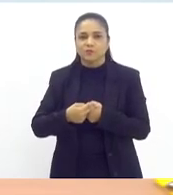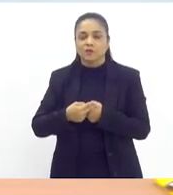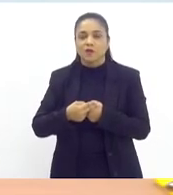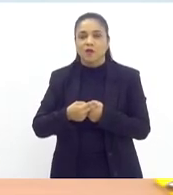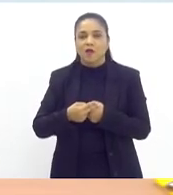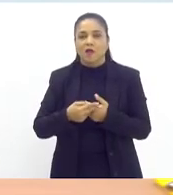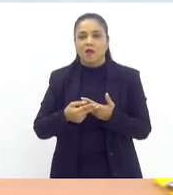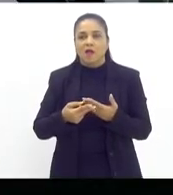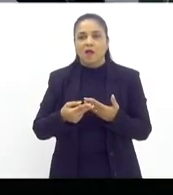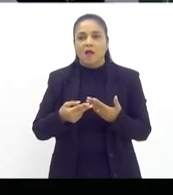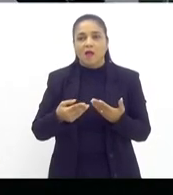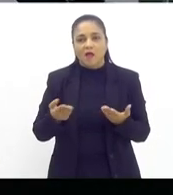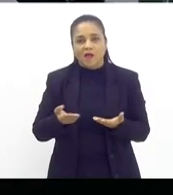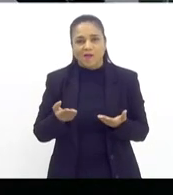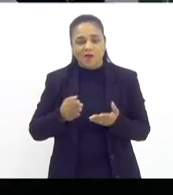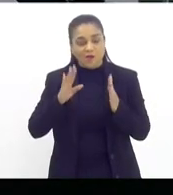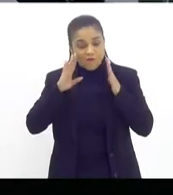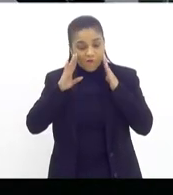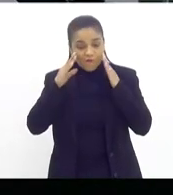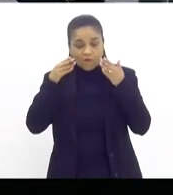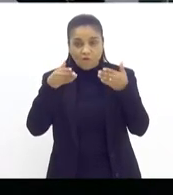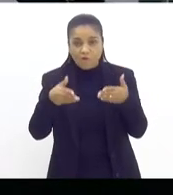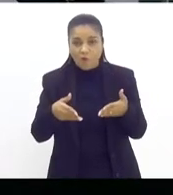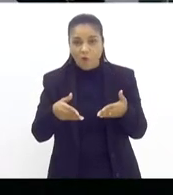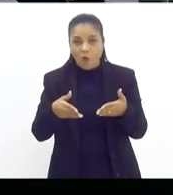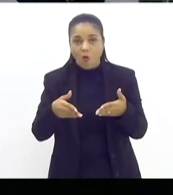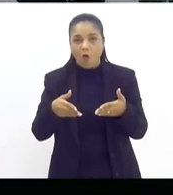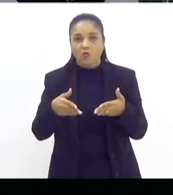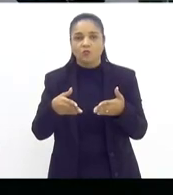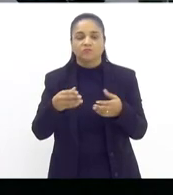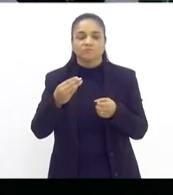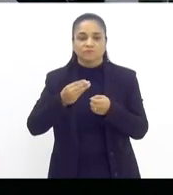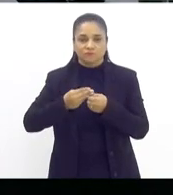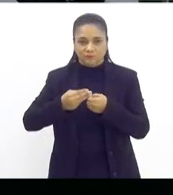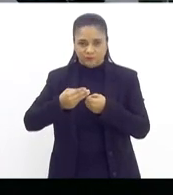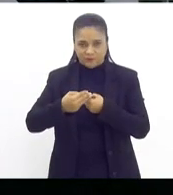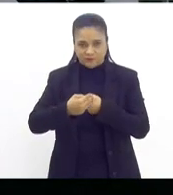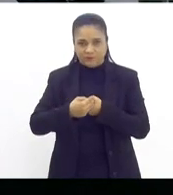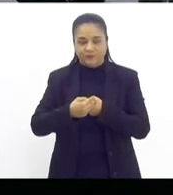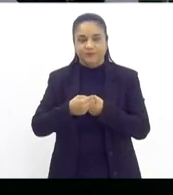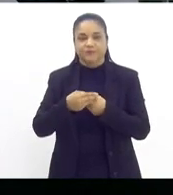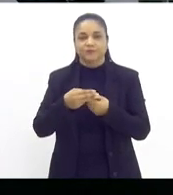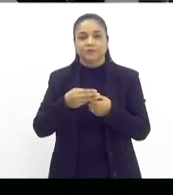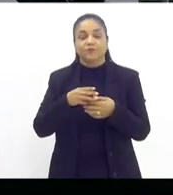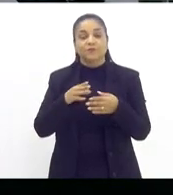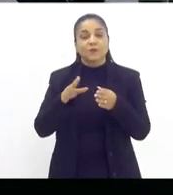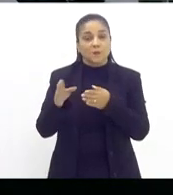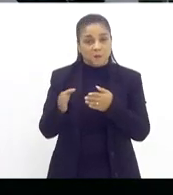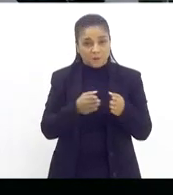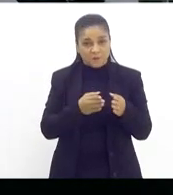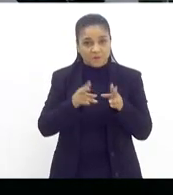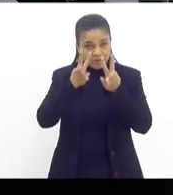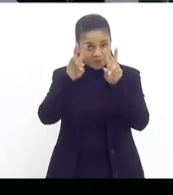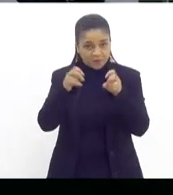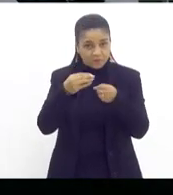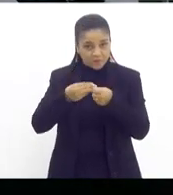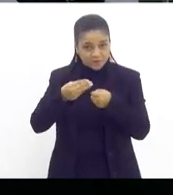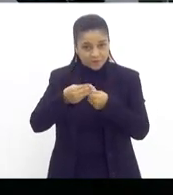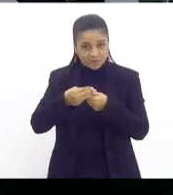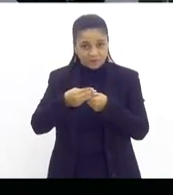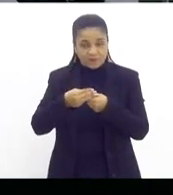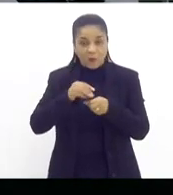agora dar uma focada na questão dos municípios. Tá bom. É. Vamos lá para a questão municipal. Primeiro, efeito